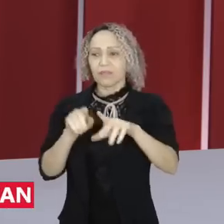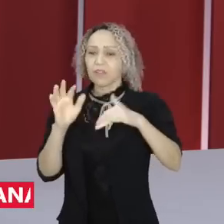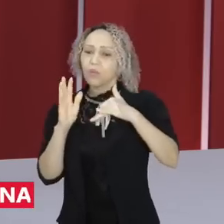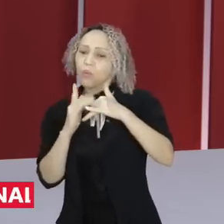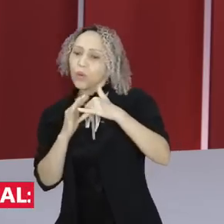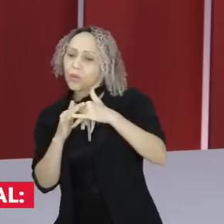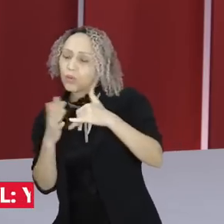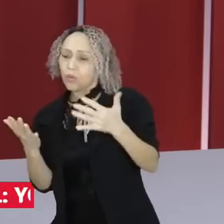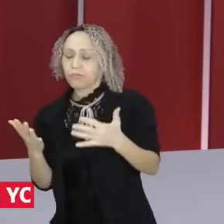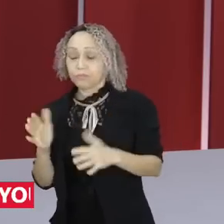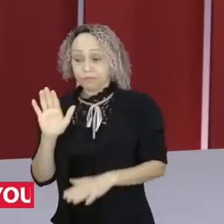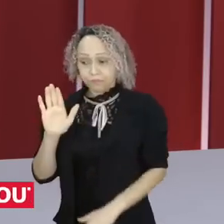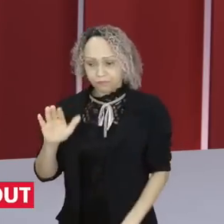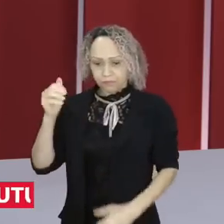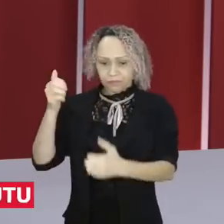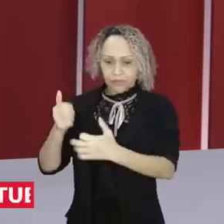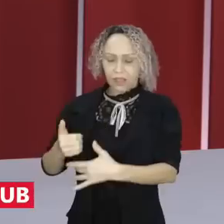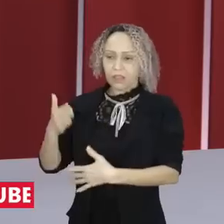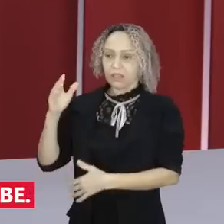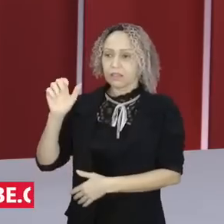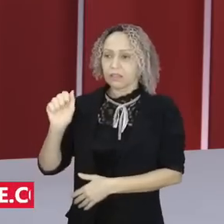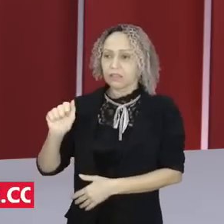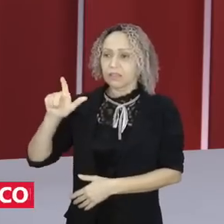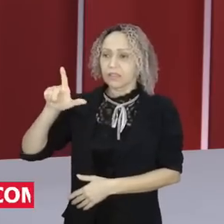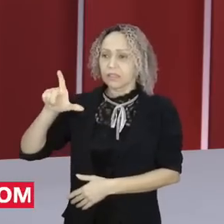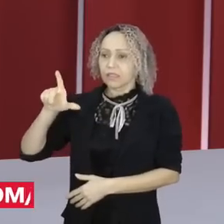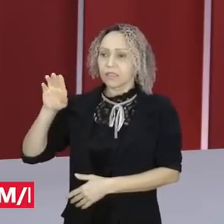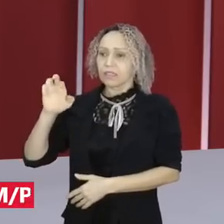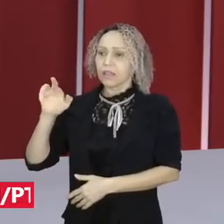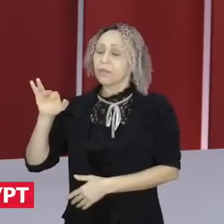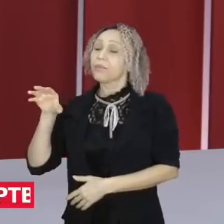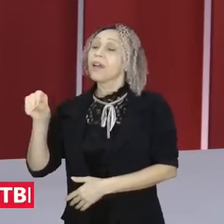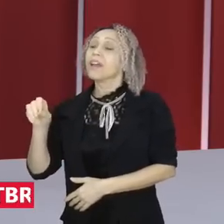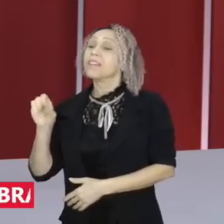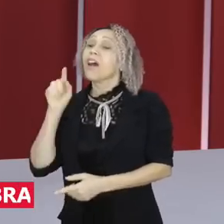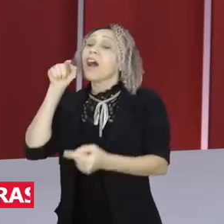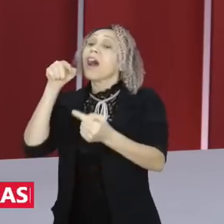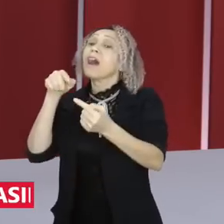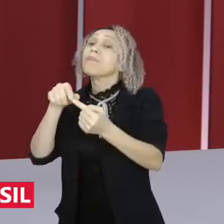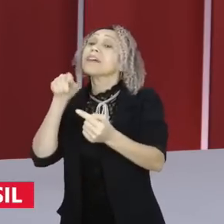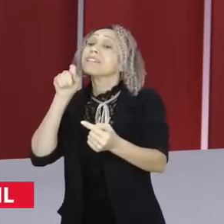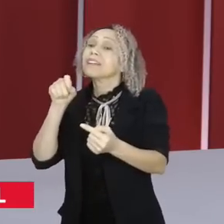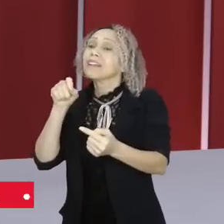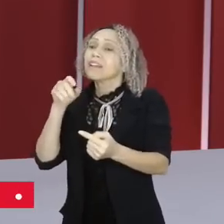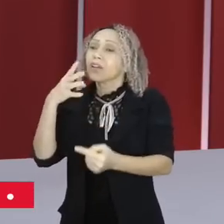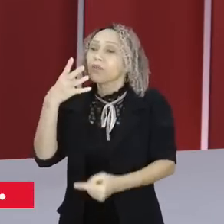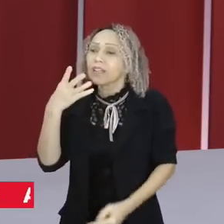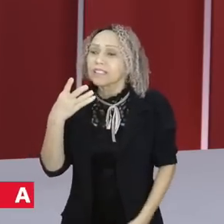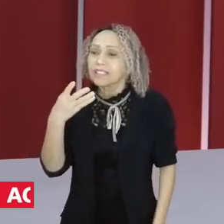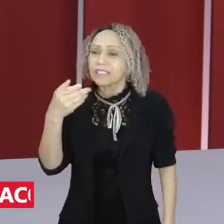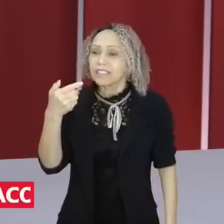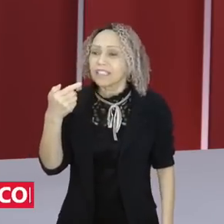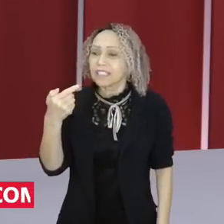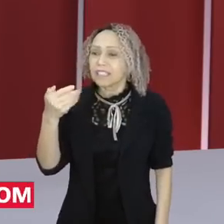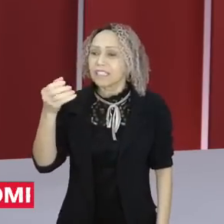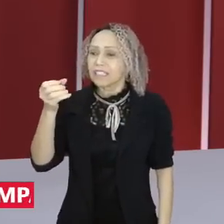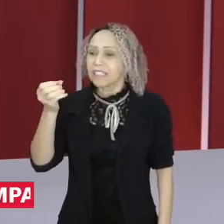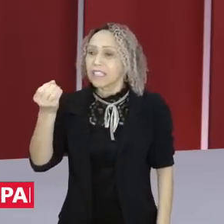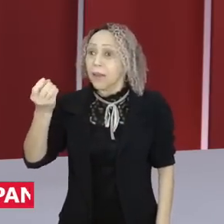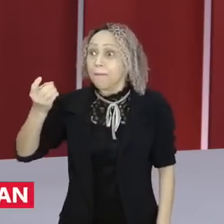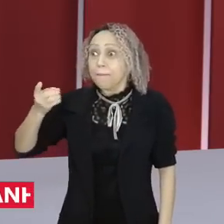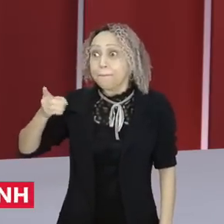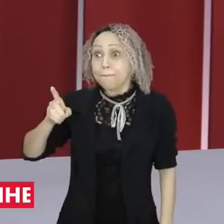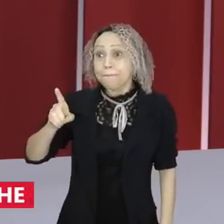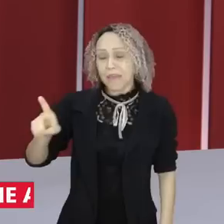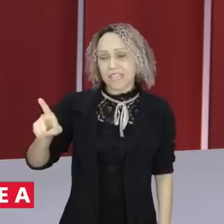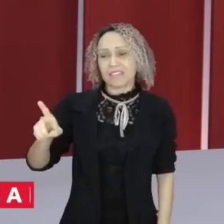segundo o Alberto Chironi, que agora são 470 mil inscrições, né? Porque a gente está com 467